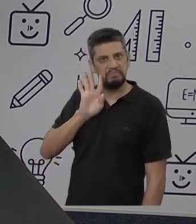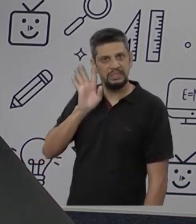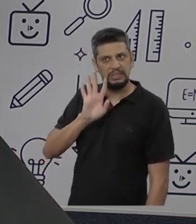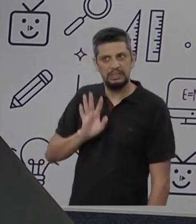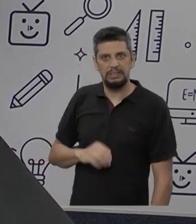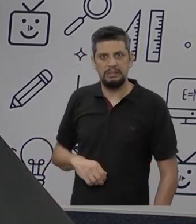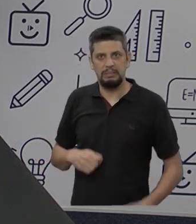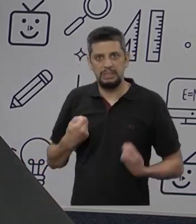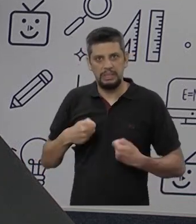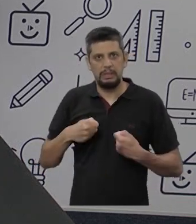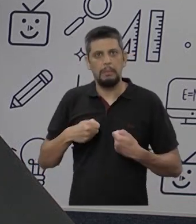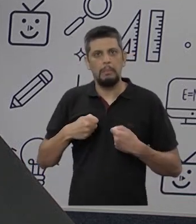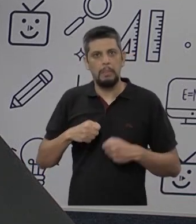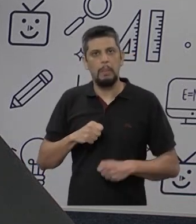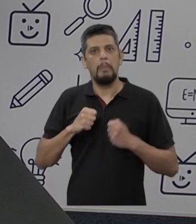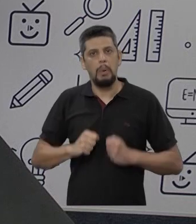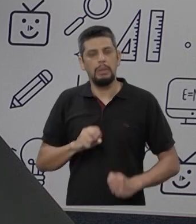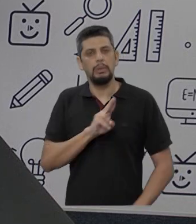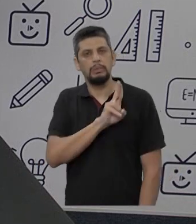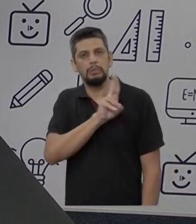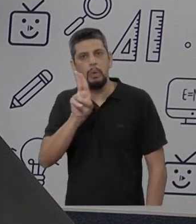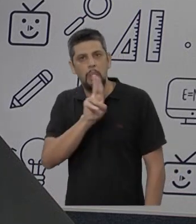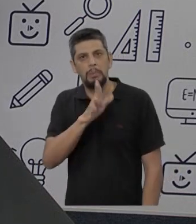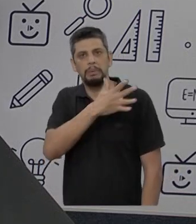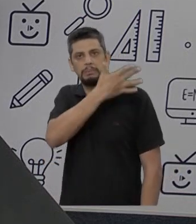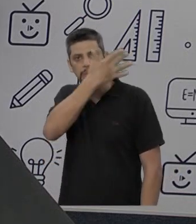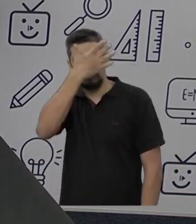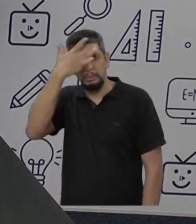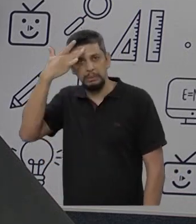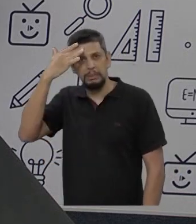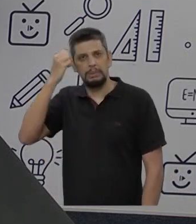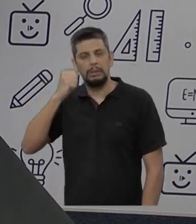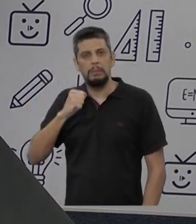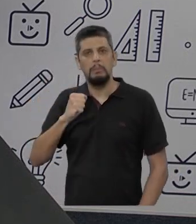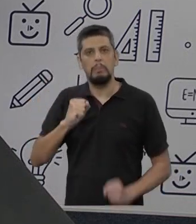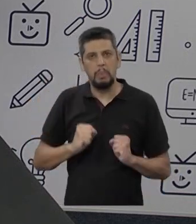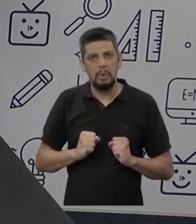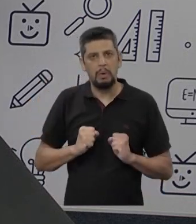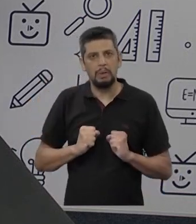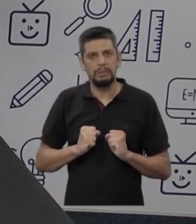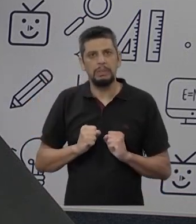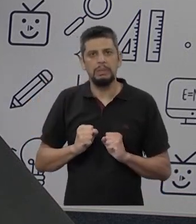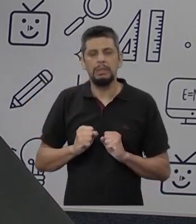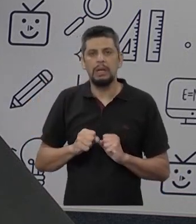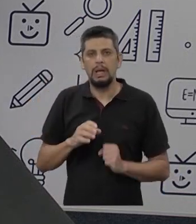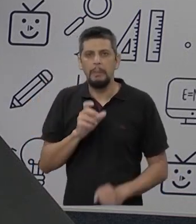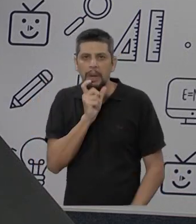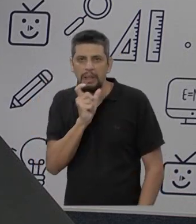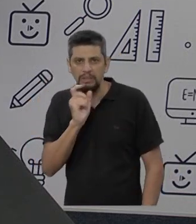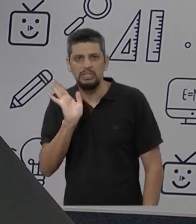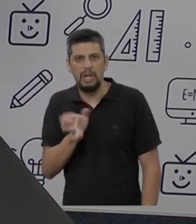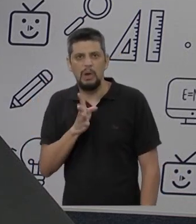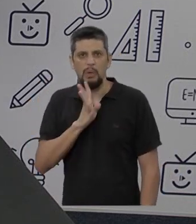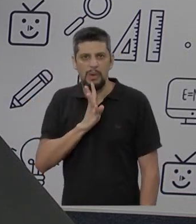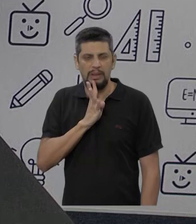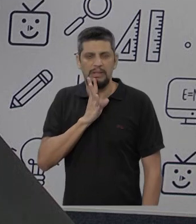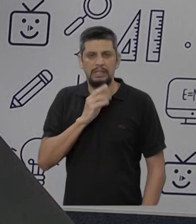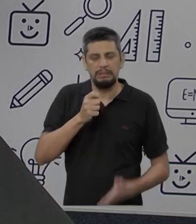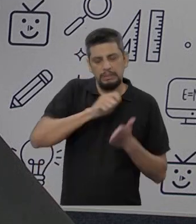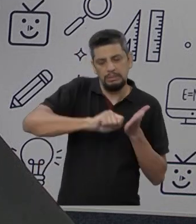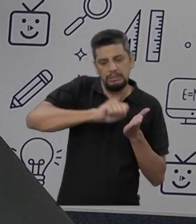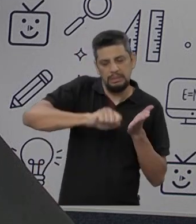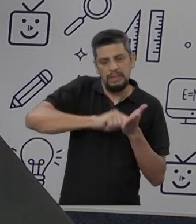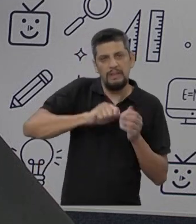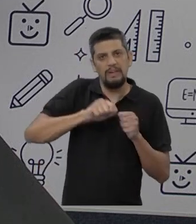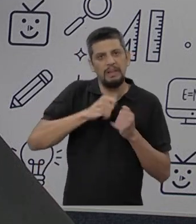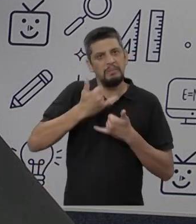precisa ser só essas palavras, né, professora? Pode ser nomes, o nome das pessoas da casa, ou palavras que vocês já conheçam. Escrevam lá